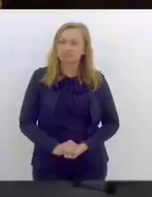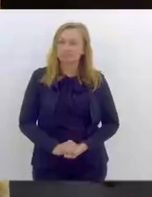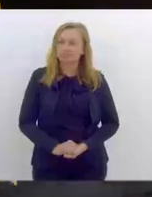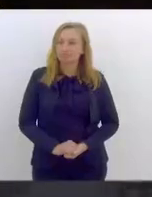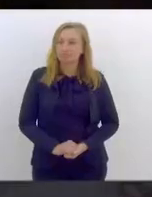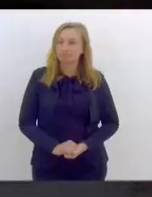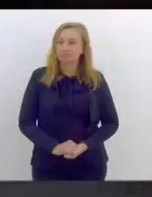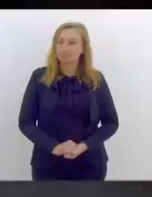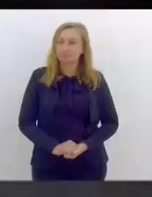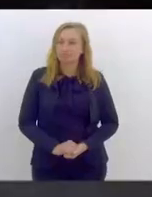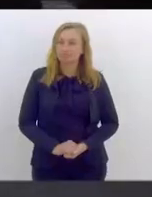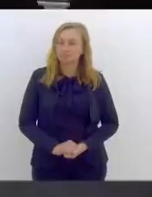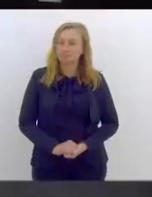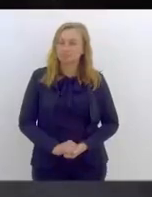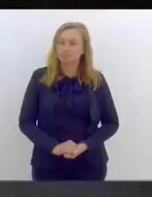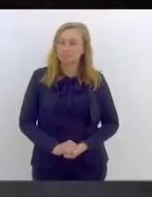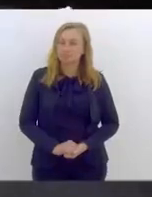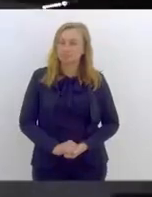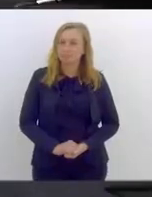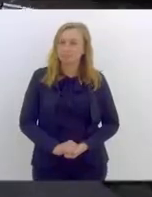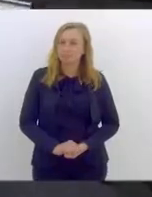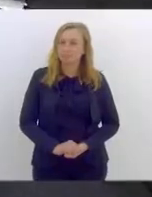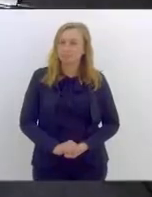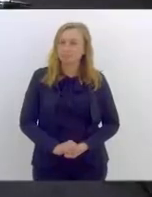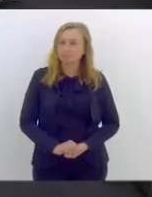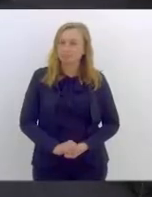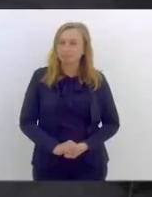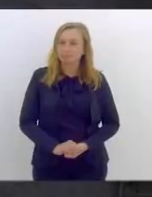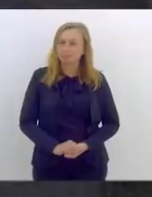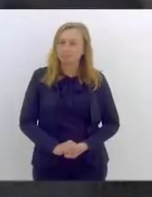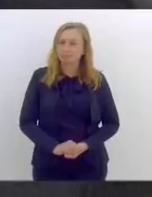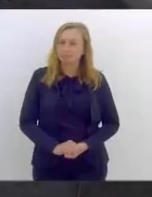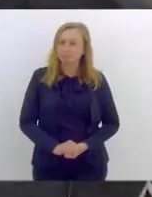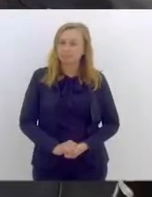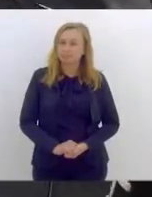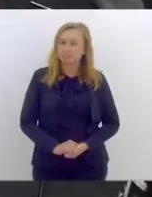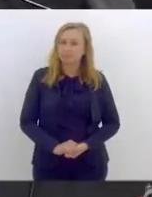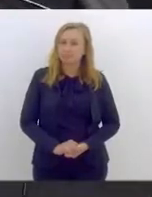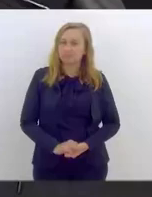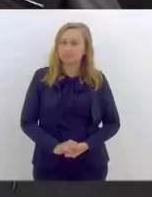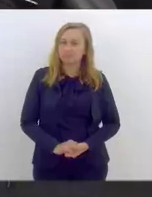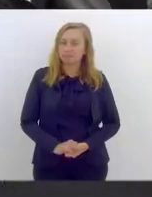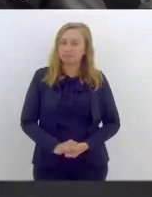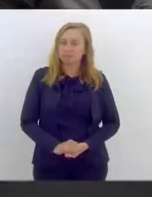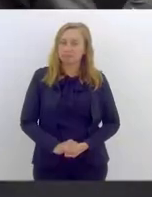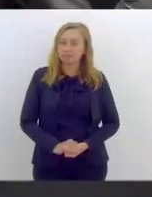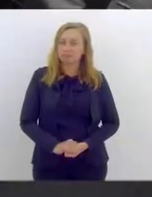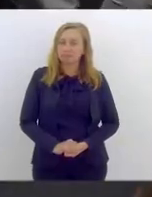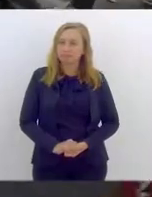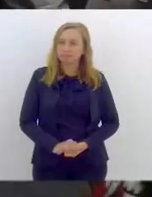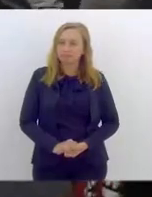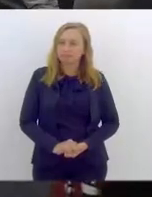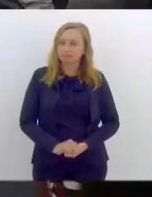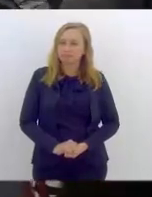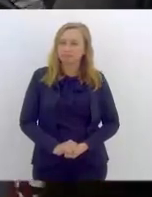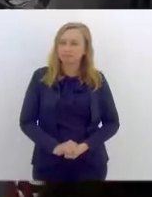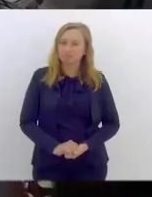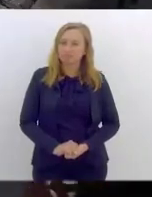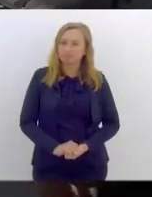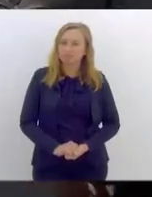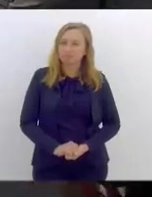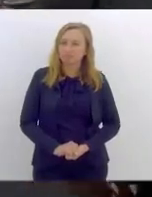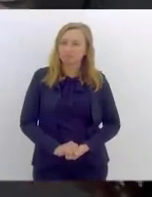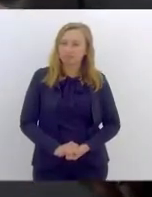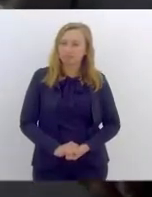mar. Tempo que vem pra temperar nosso chão cheio de dendê. Dia bom de